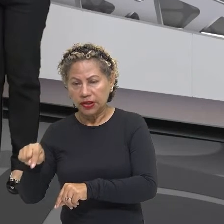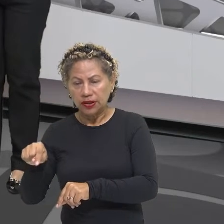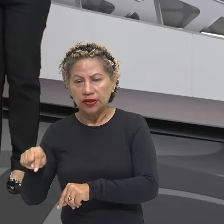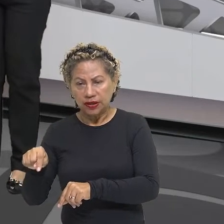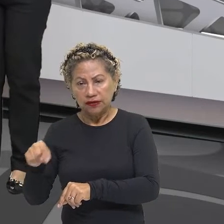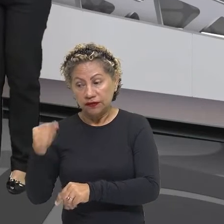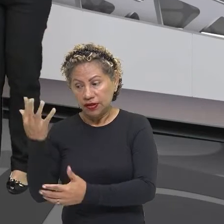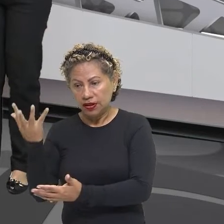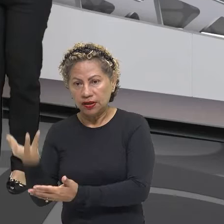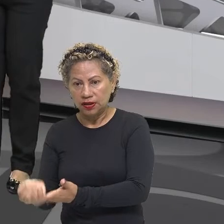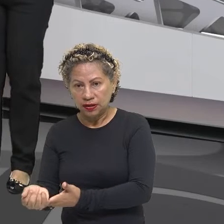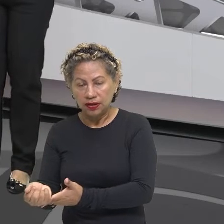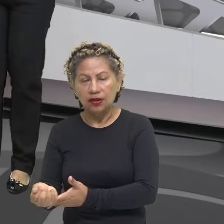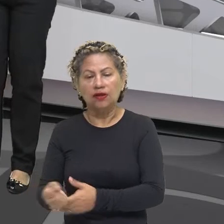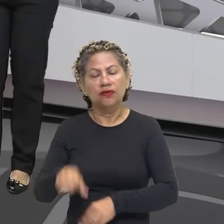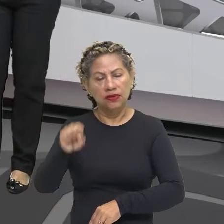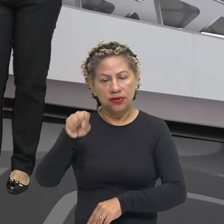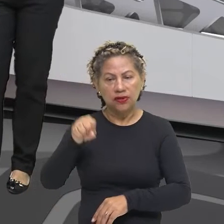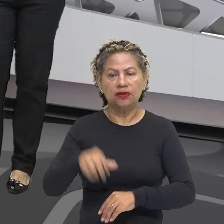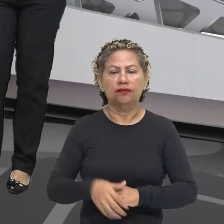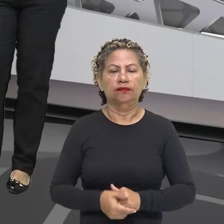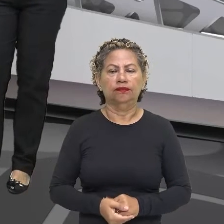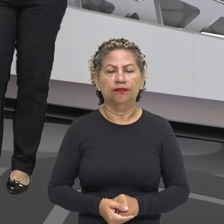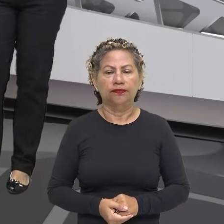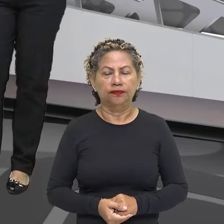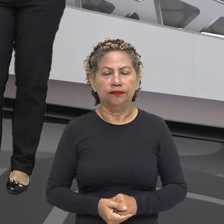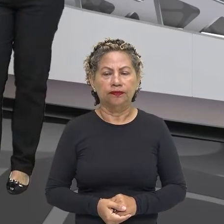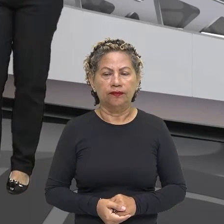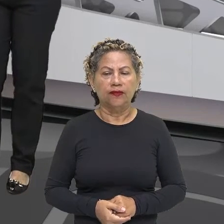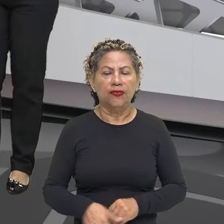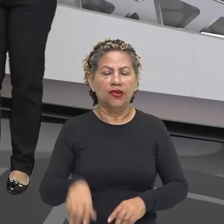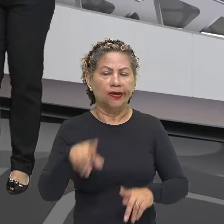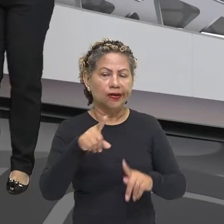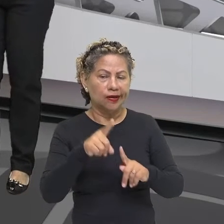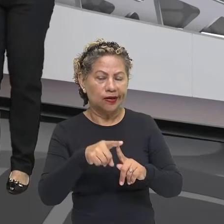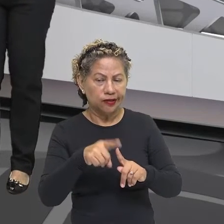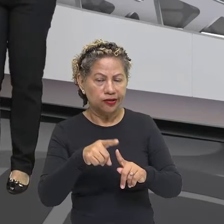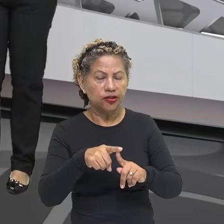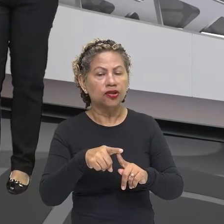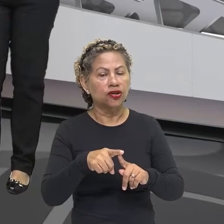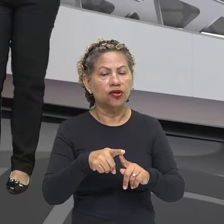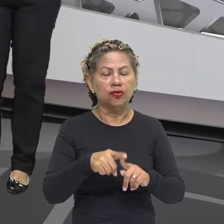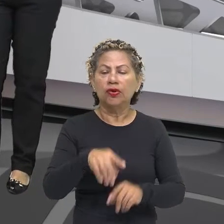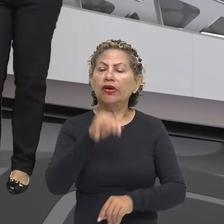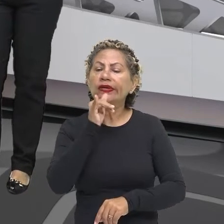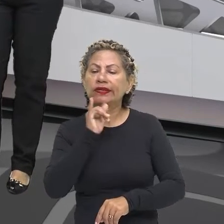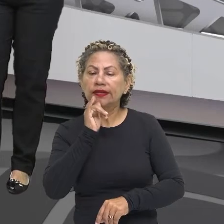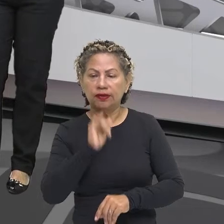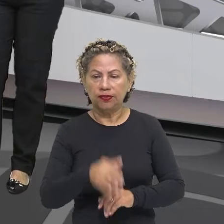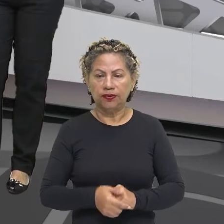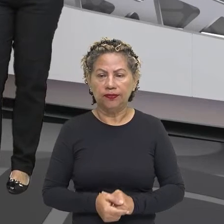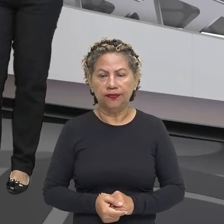seus dados já estão salvos fora do computador. Vamos conversar um pouco desse tipo de backup, né?